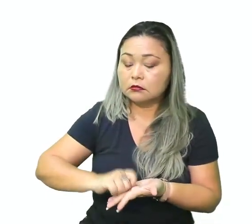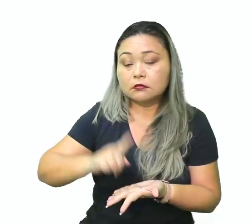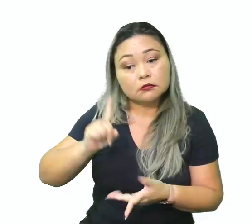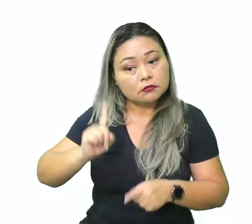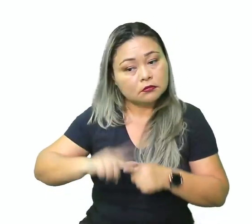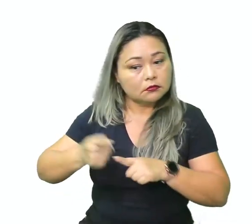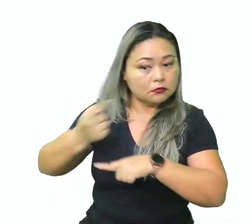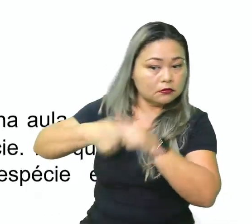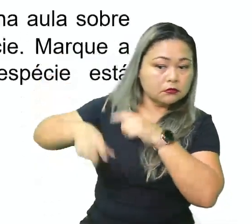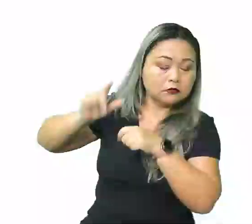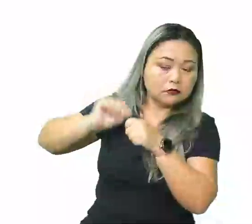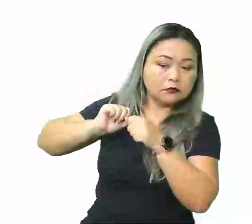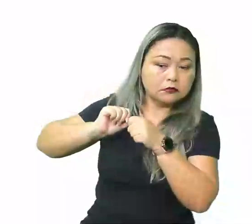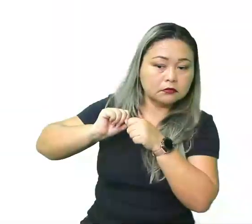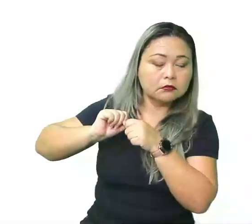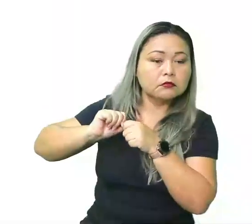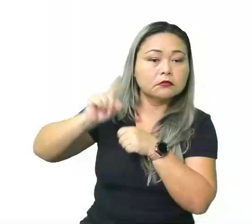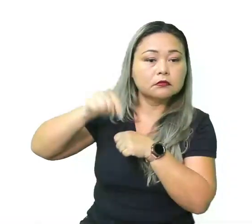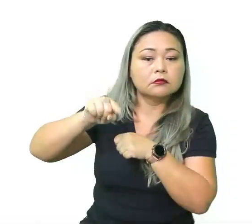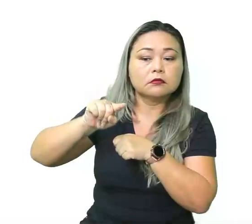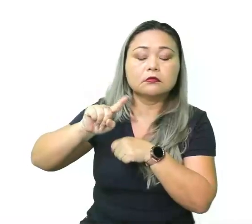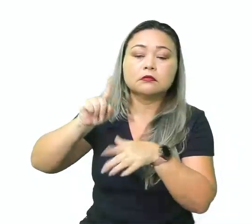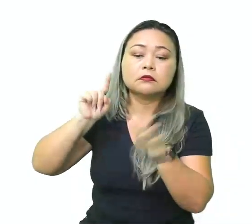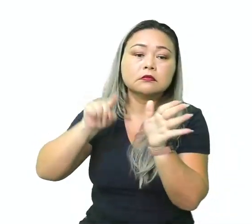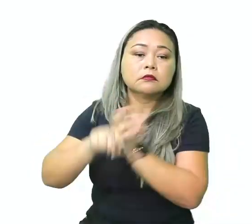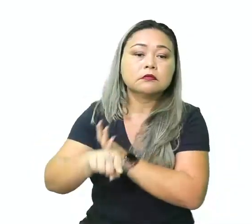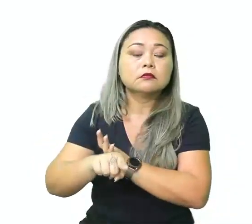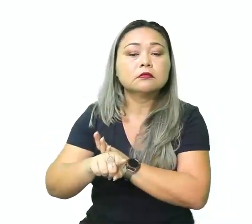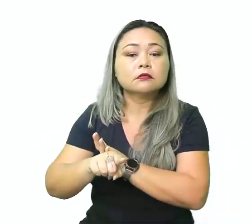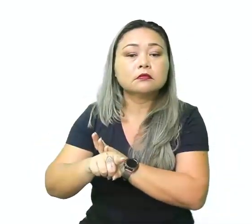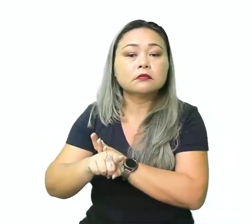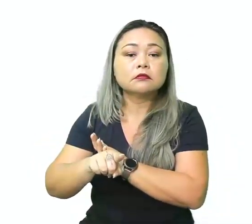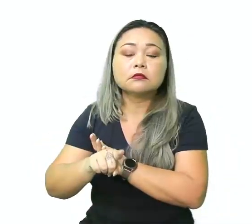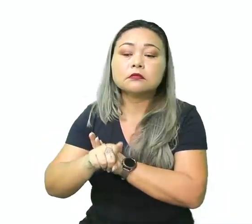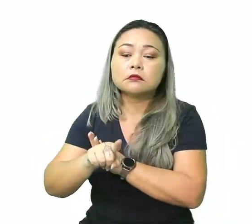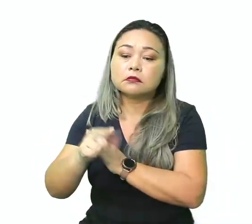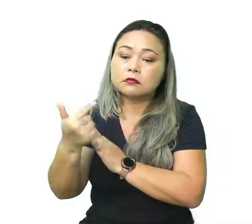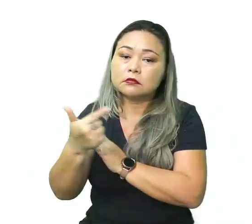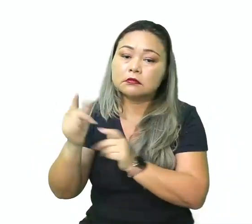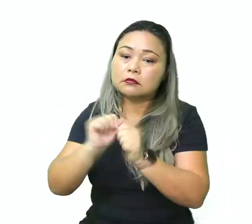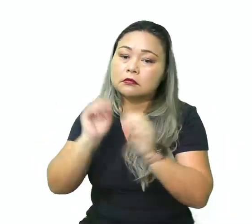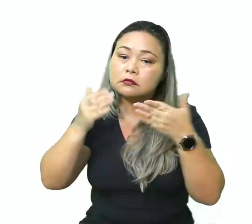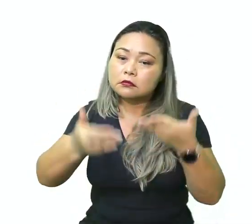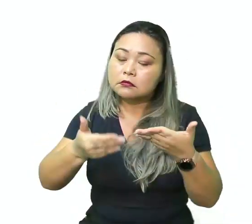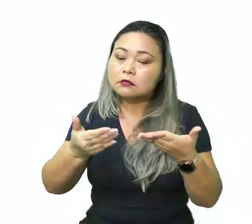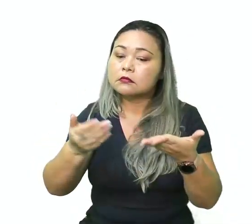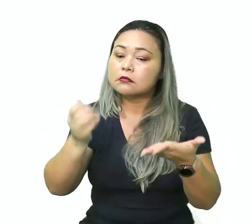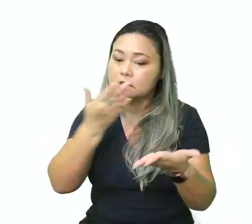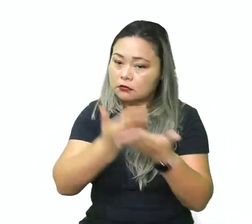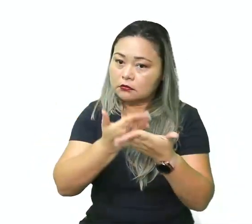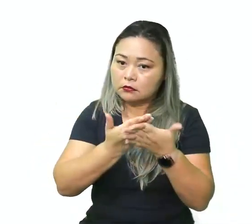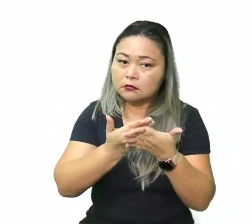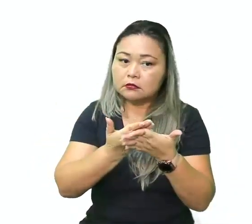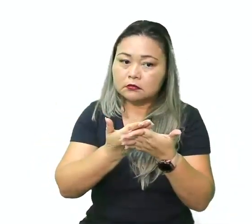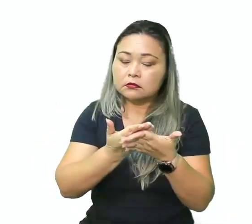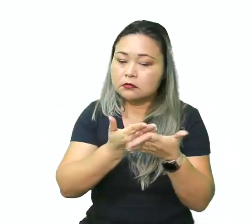não, dá uma voltando. Volta aí na questão. Questão 2. De acordo com as informações dadas na aula,